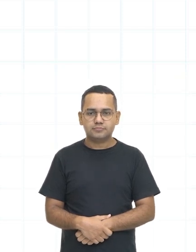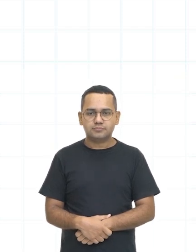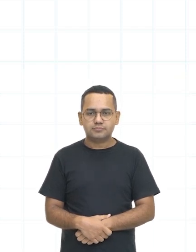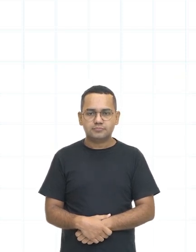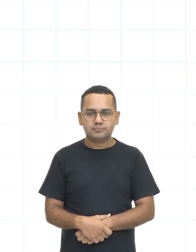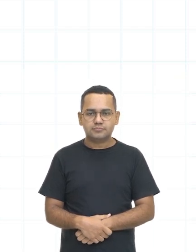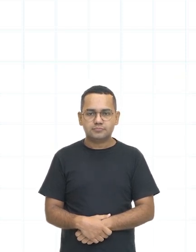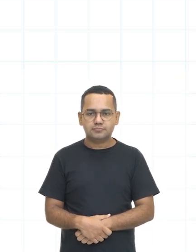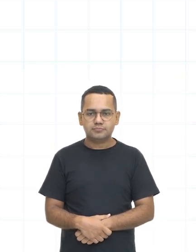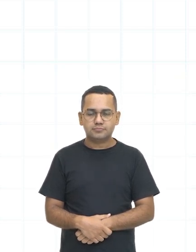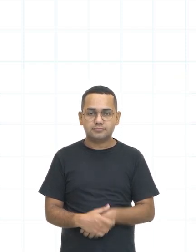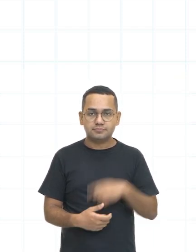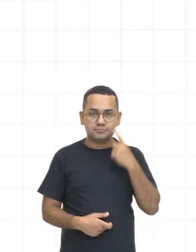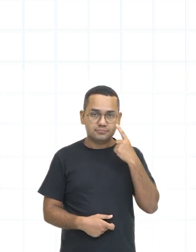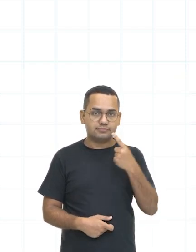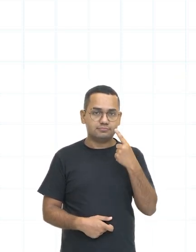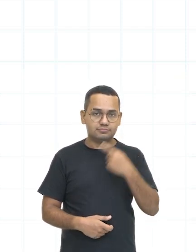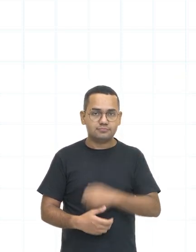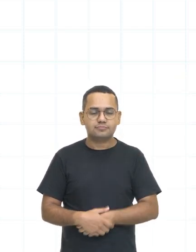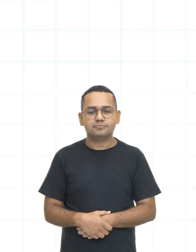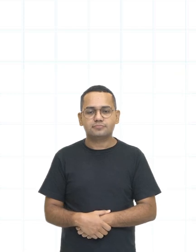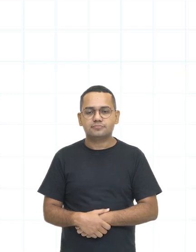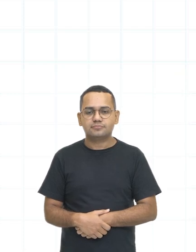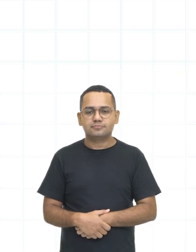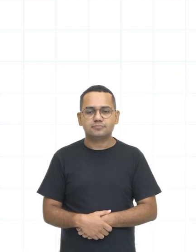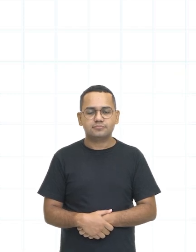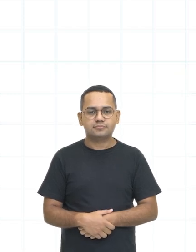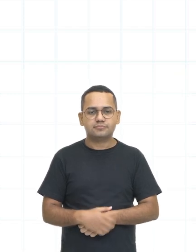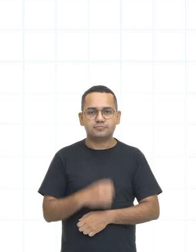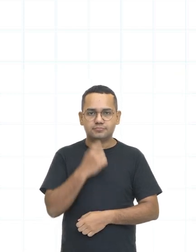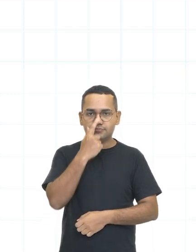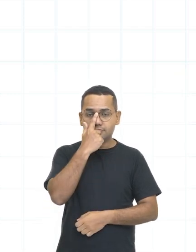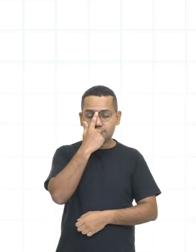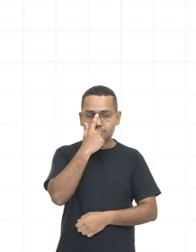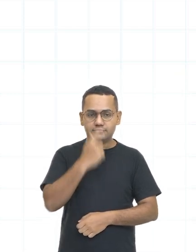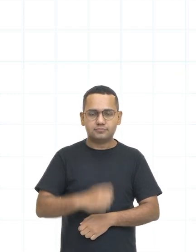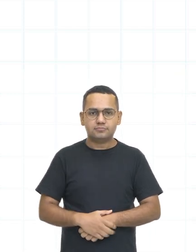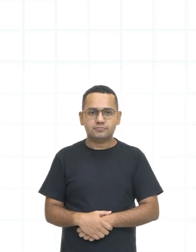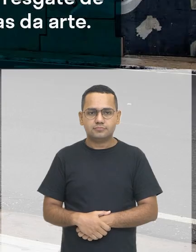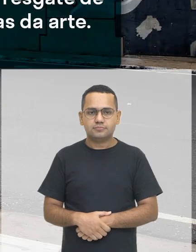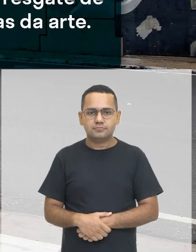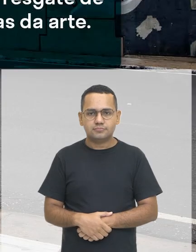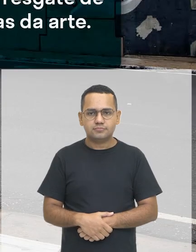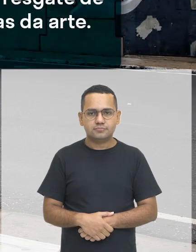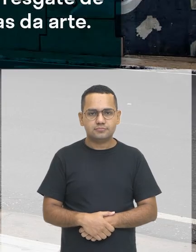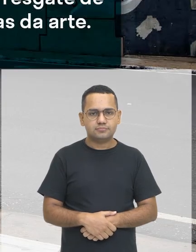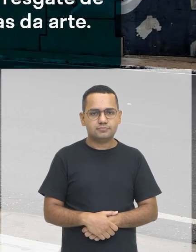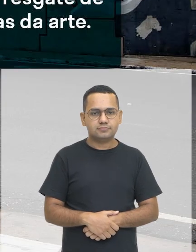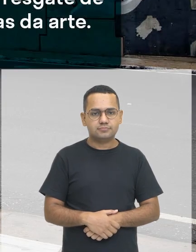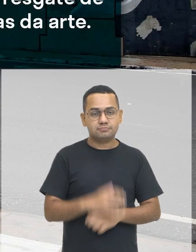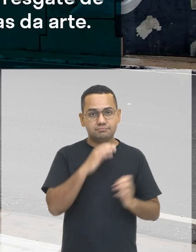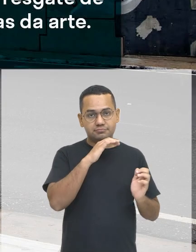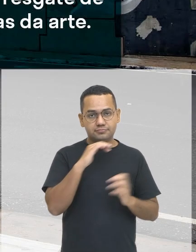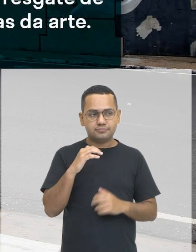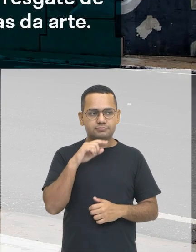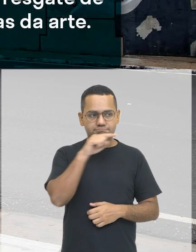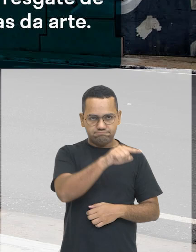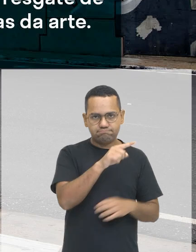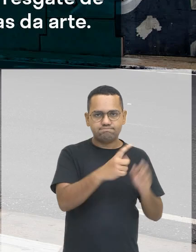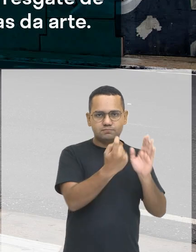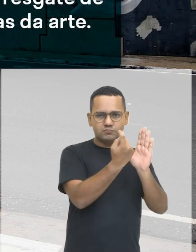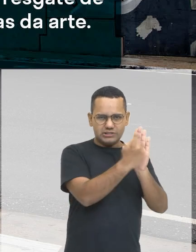Bill e Flora Matos. E agora a gente vai falar sobre o grafite. Bem,